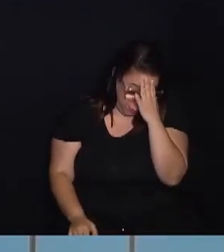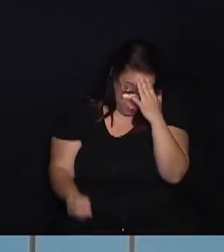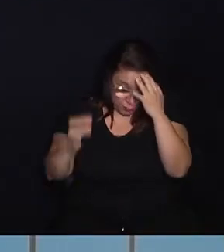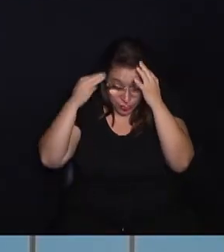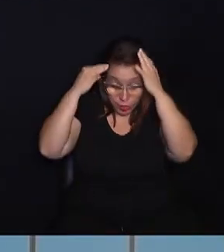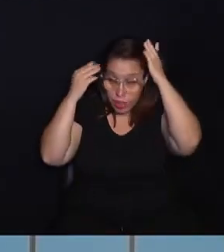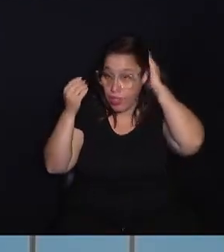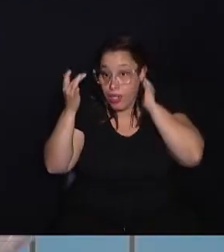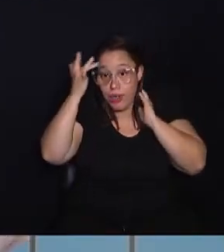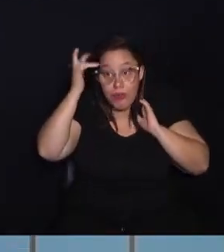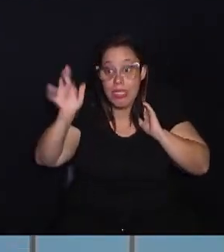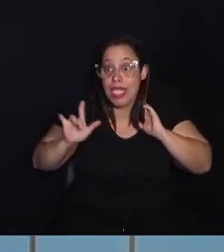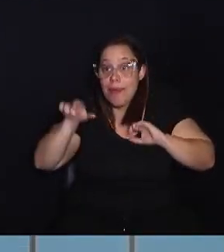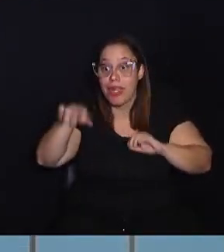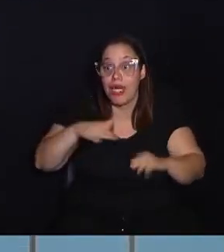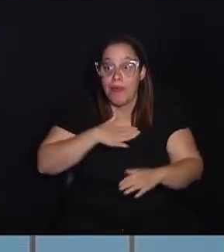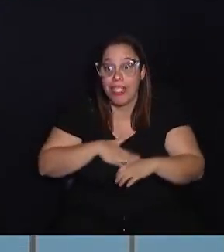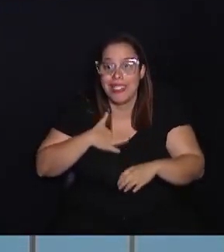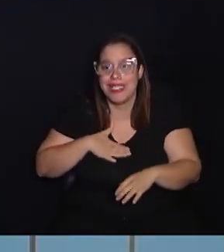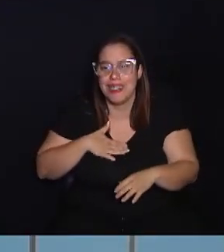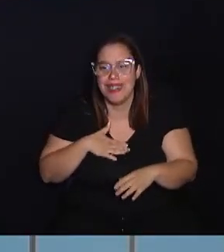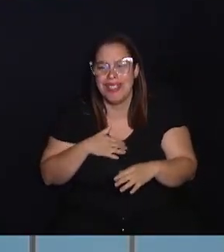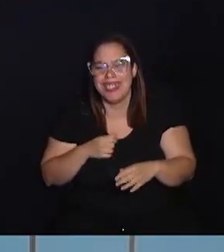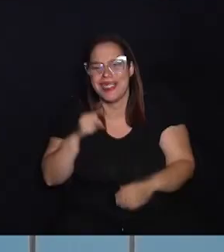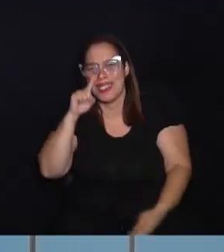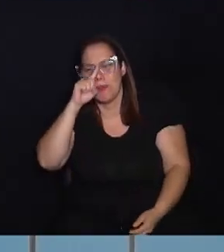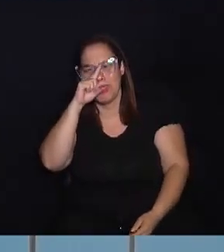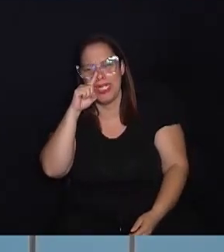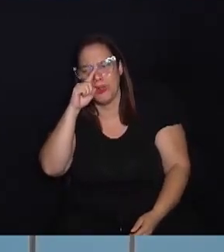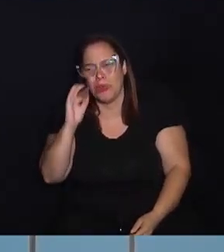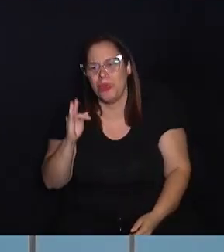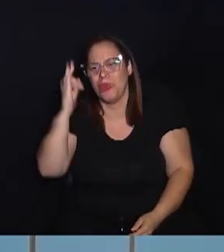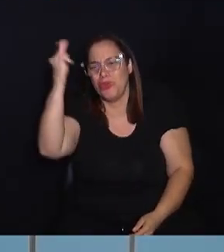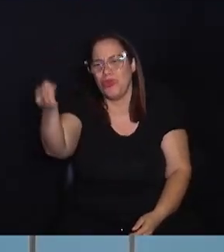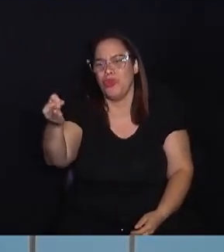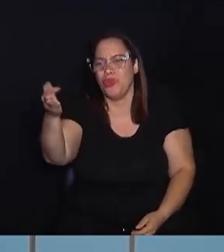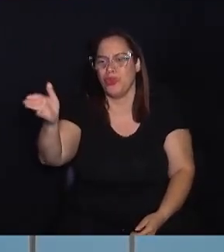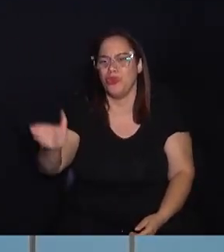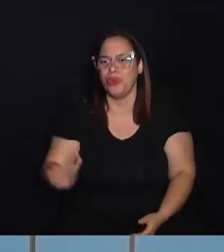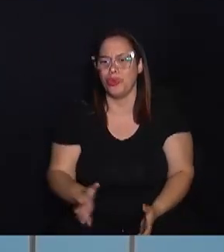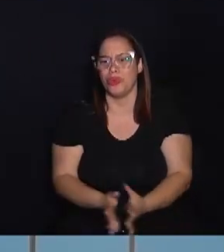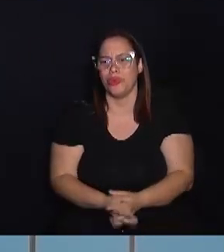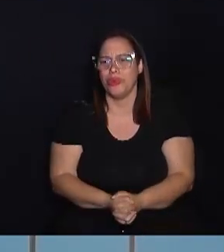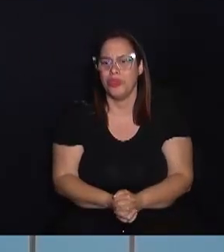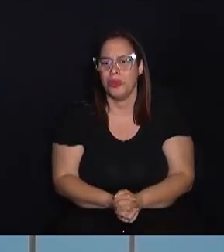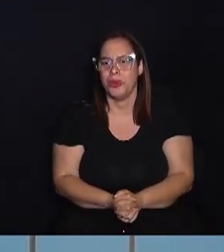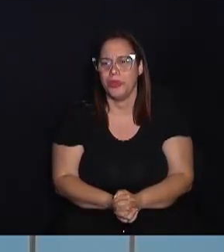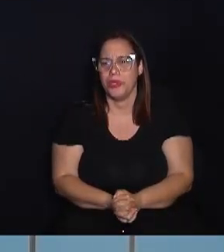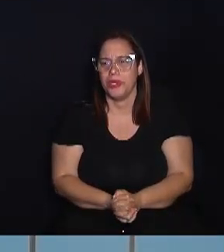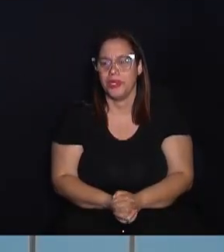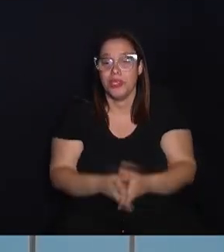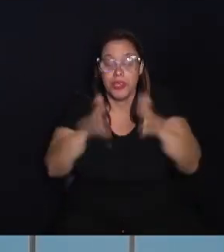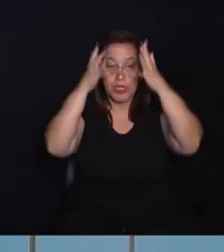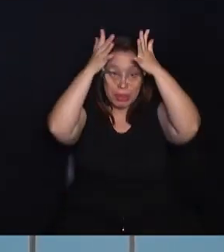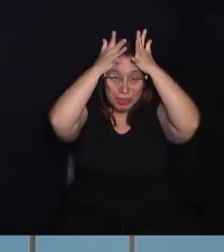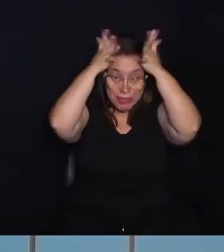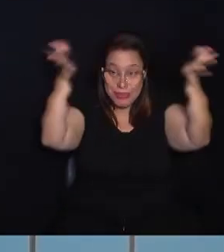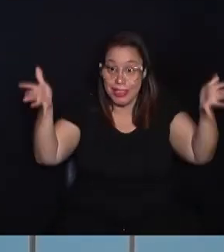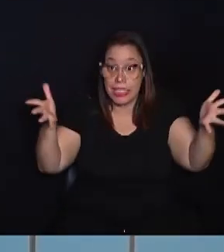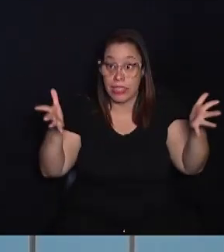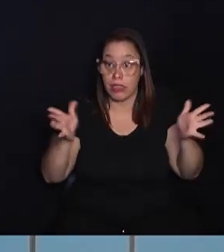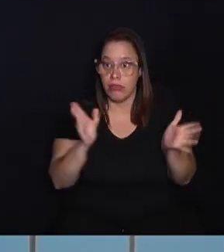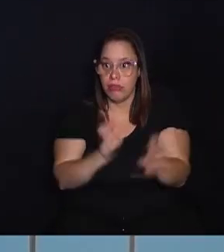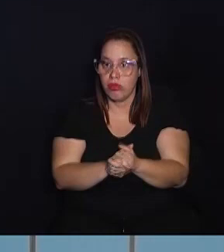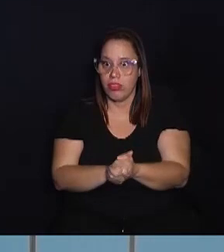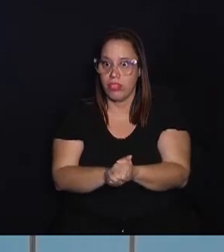ainda não sabe que aquele prazer vai ser prejudicial porque vai ferrar o motorzinho da cabeça dele.